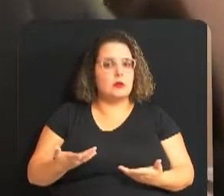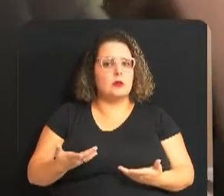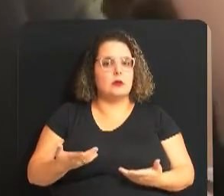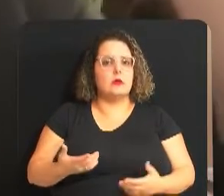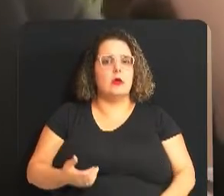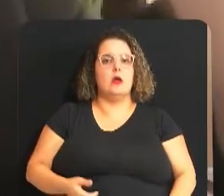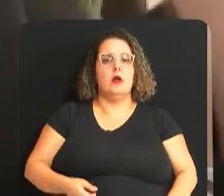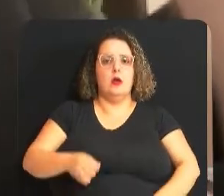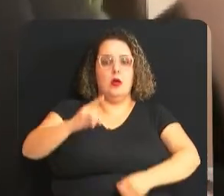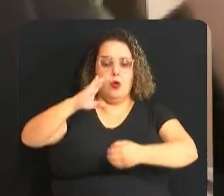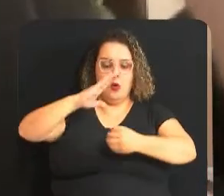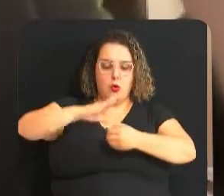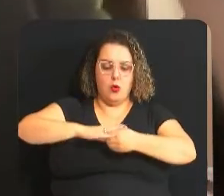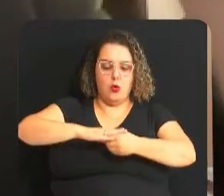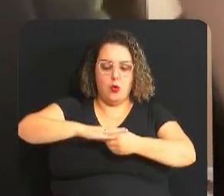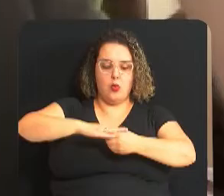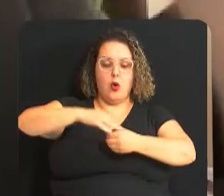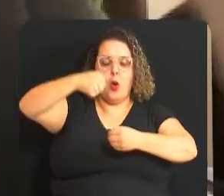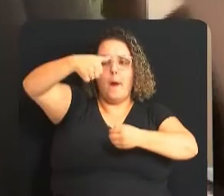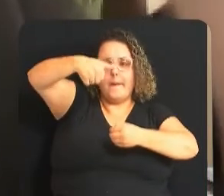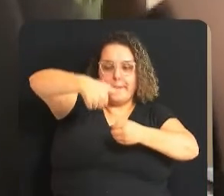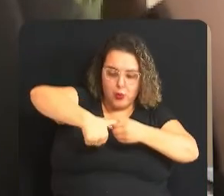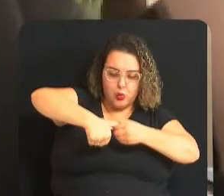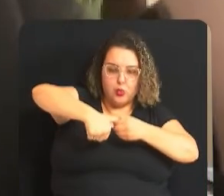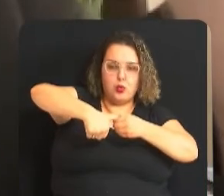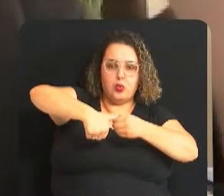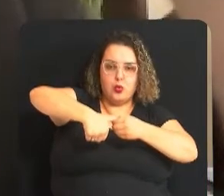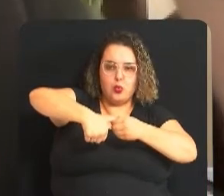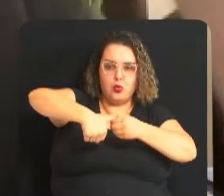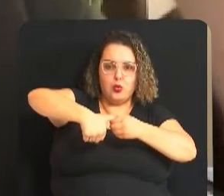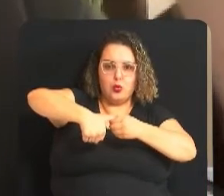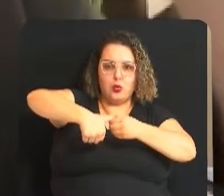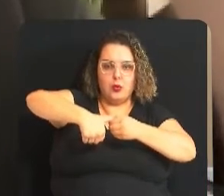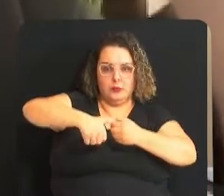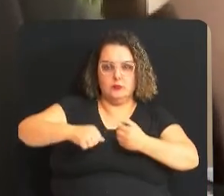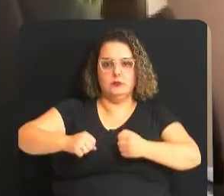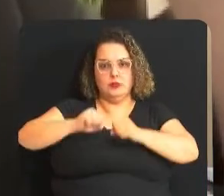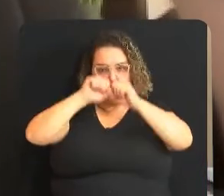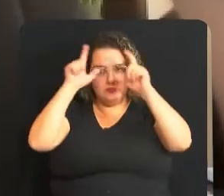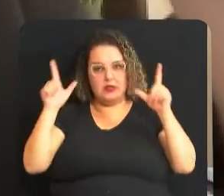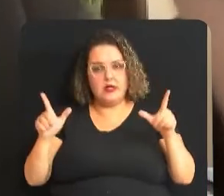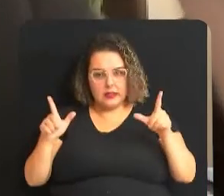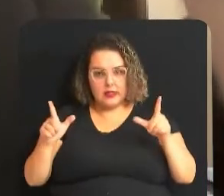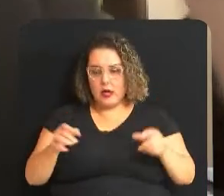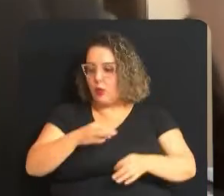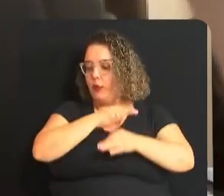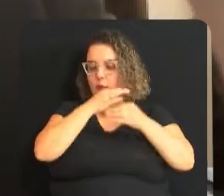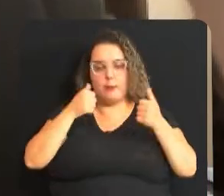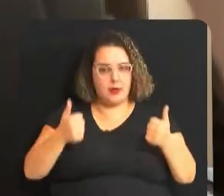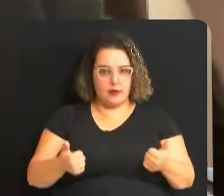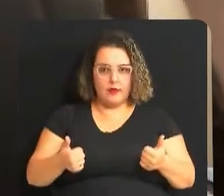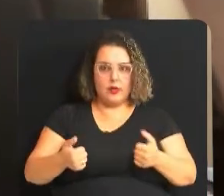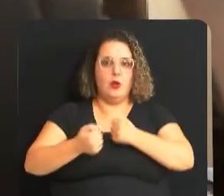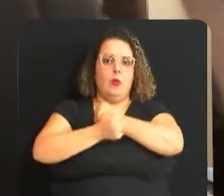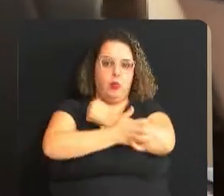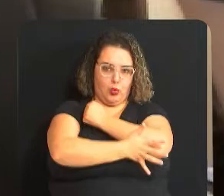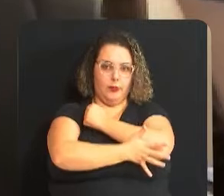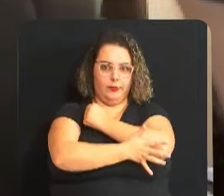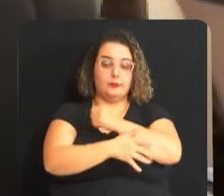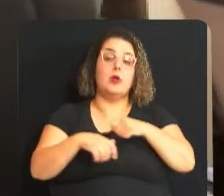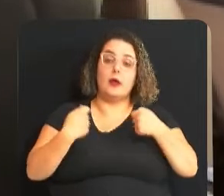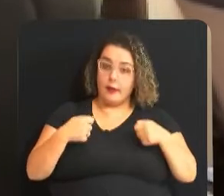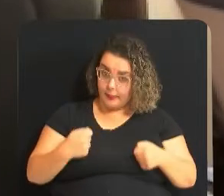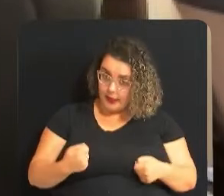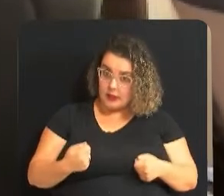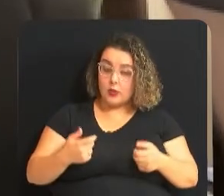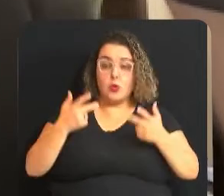privada abdominal, no intestino, pela manhã, é o normal, é o ideal, é o perfeito. E aquelas fezes têm que sair de uma maneira